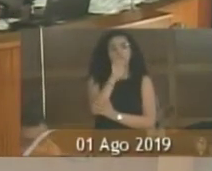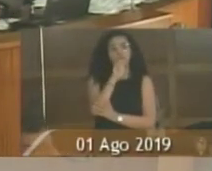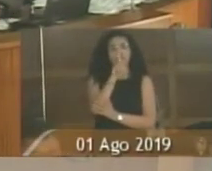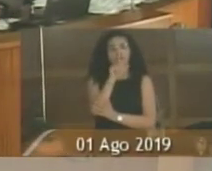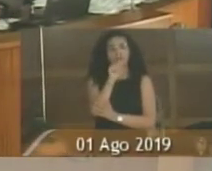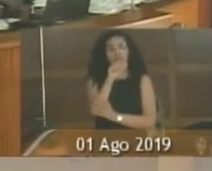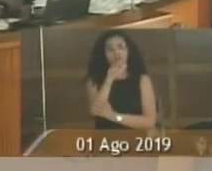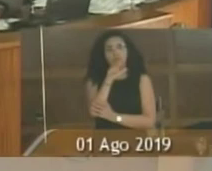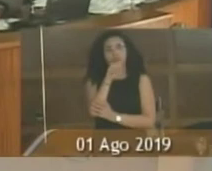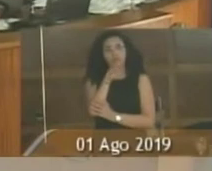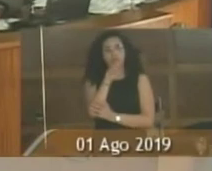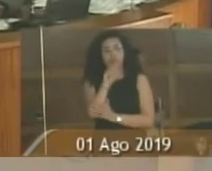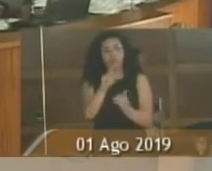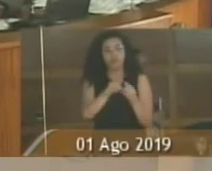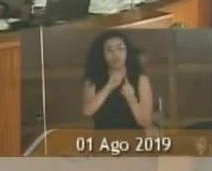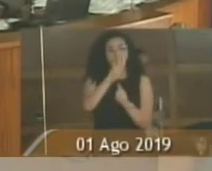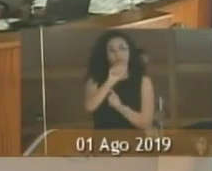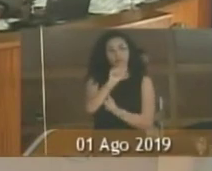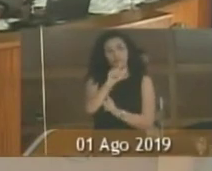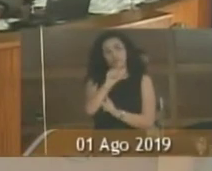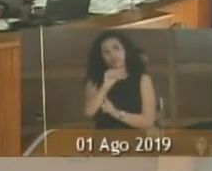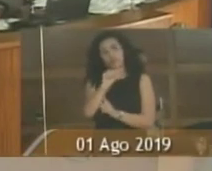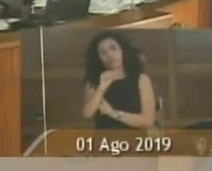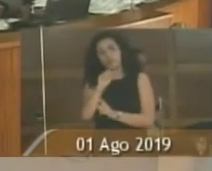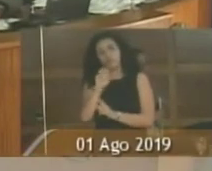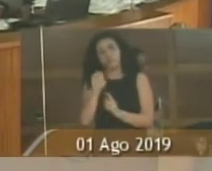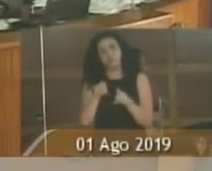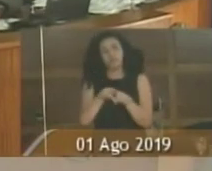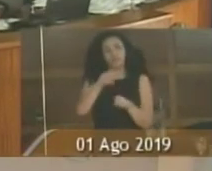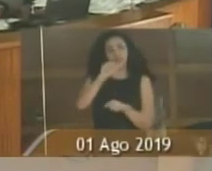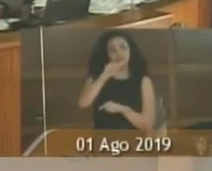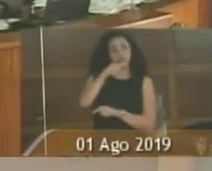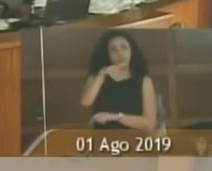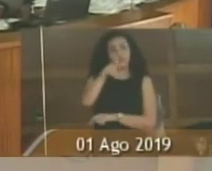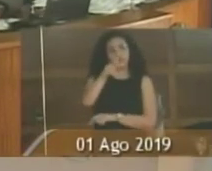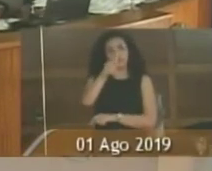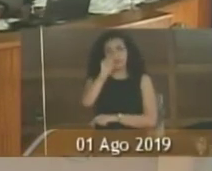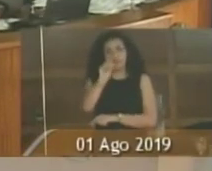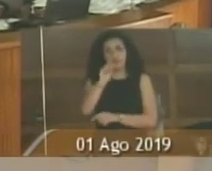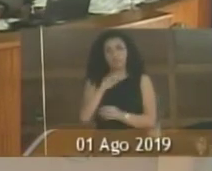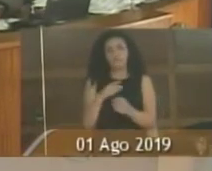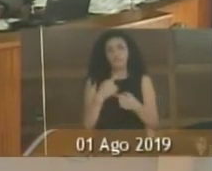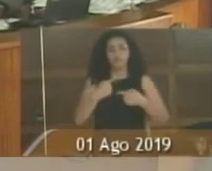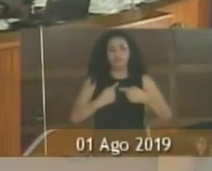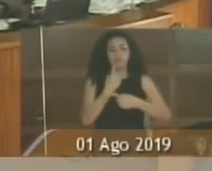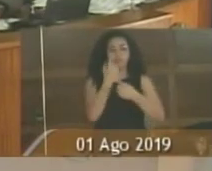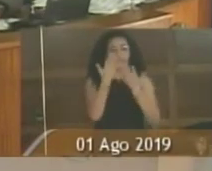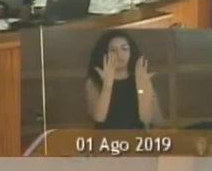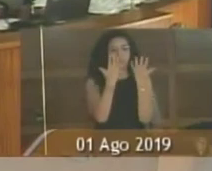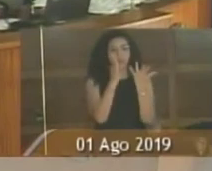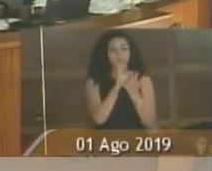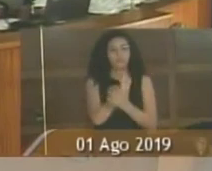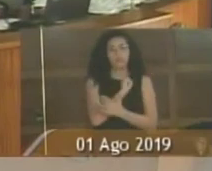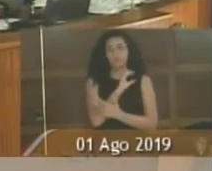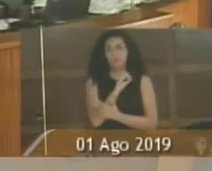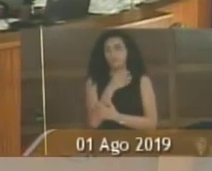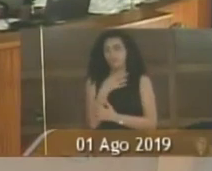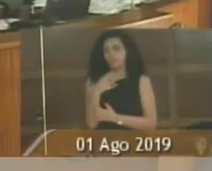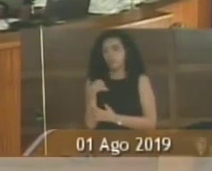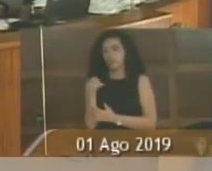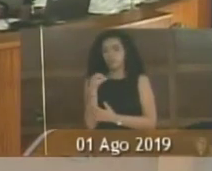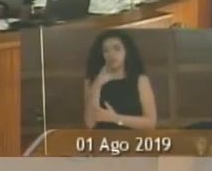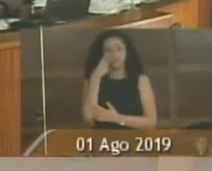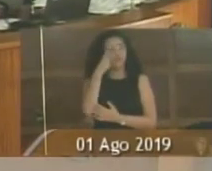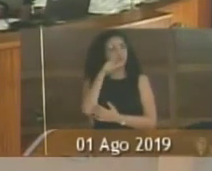Rodrigues Neto, Wallace Vilarmo de Oliveira e Sandro de Castro Ferreira. Em discussão única, moção 049, de autoria do vereador